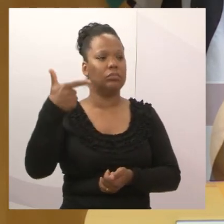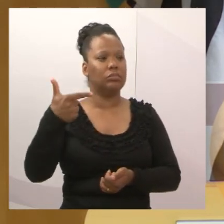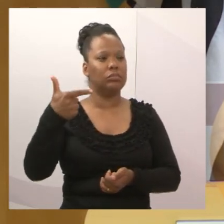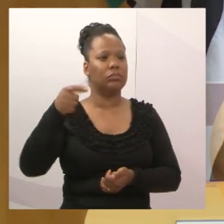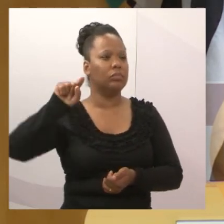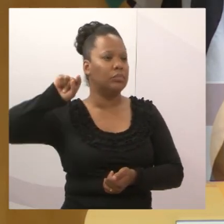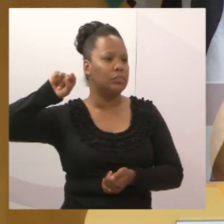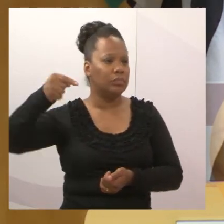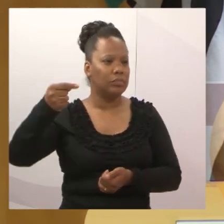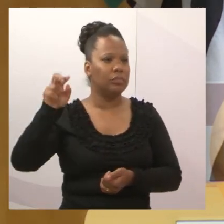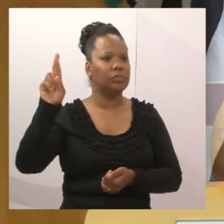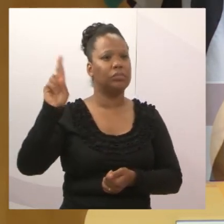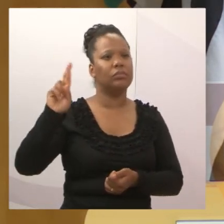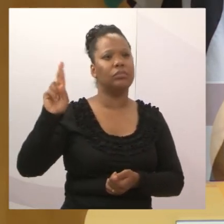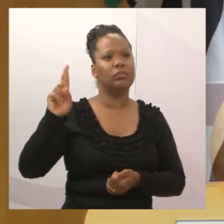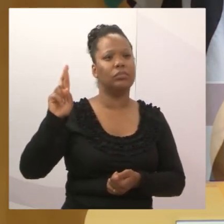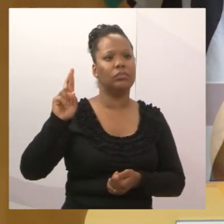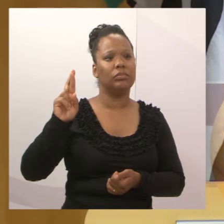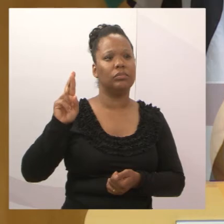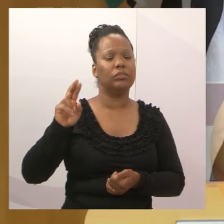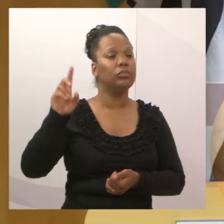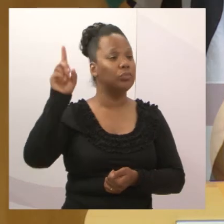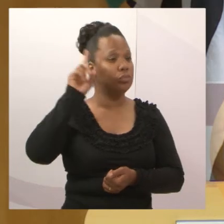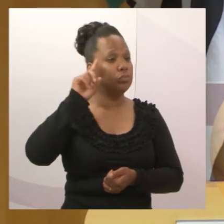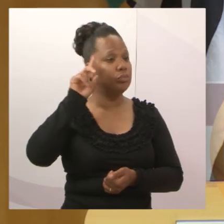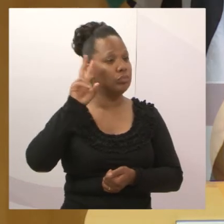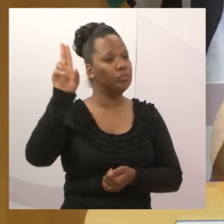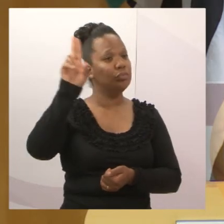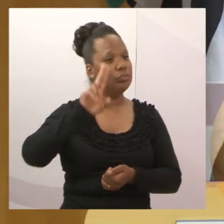672 mil reais por dia,